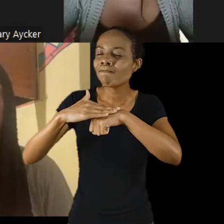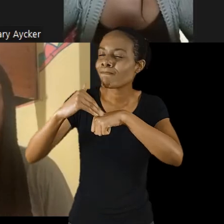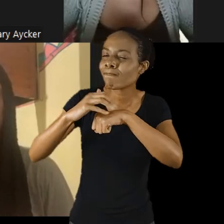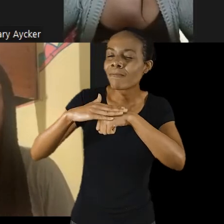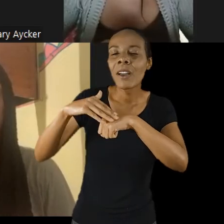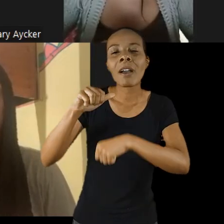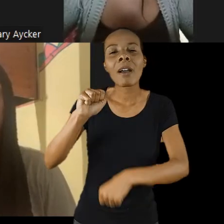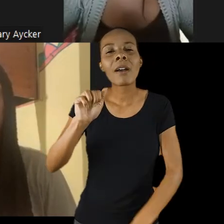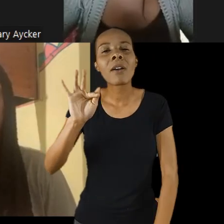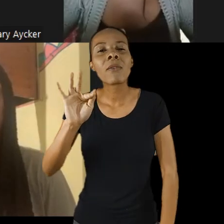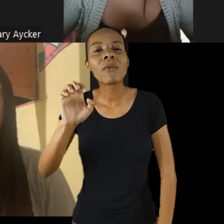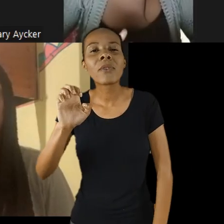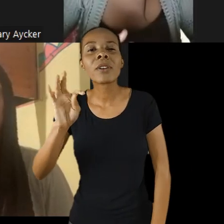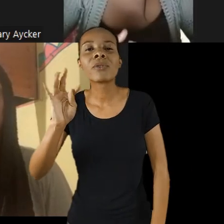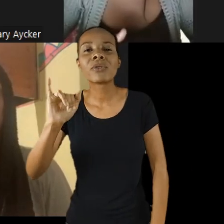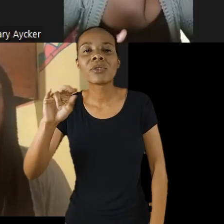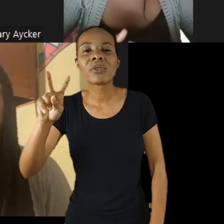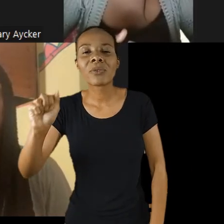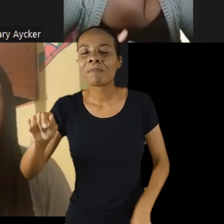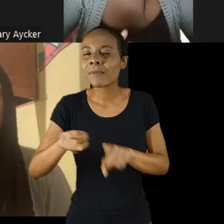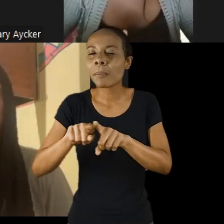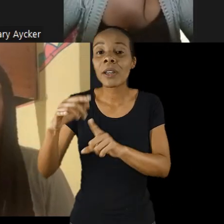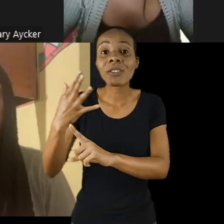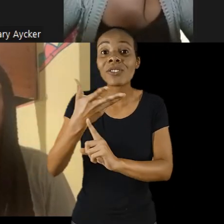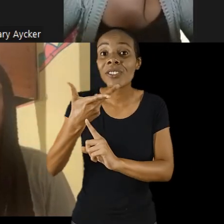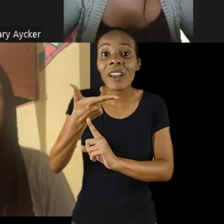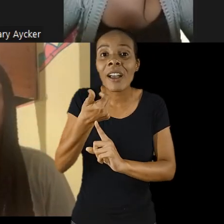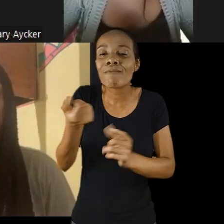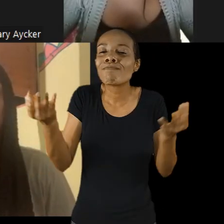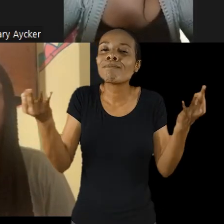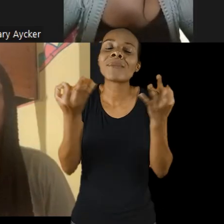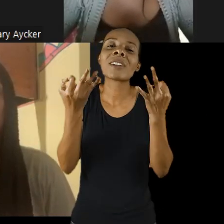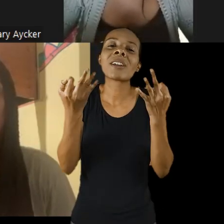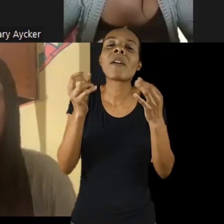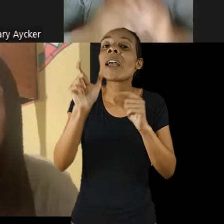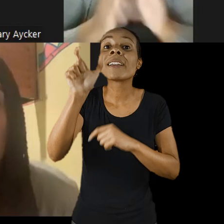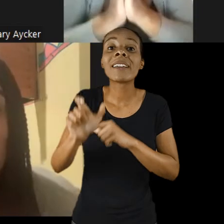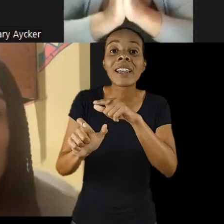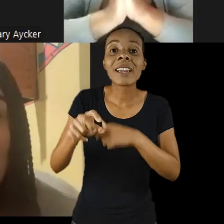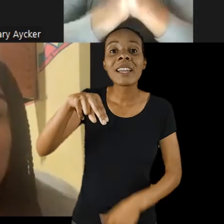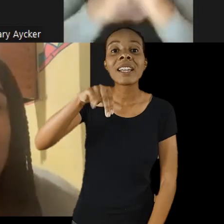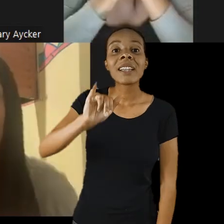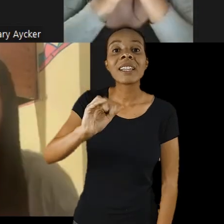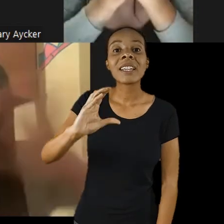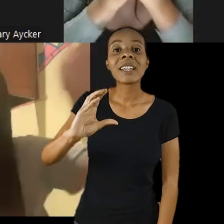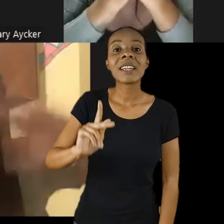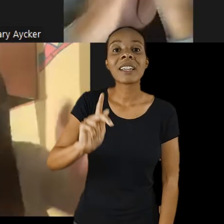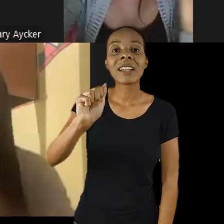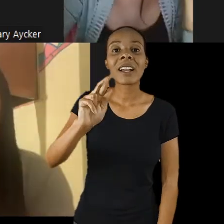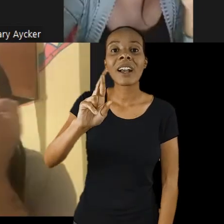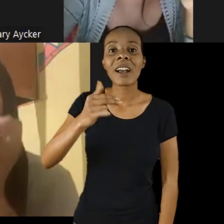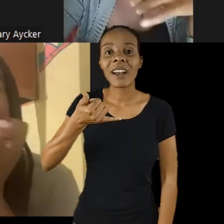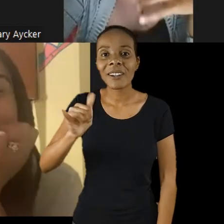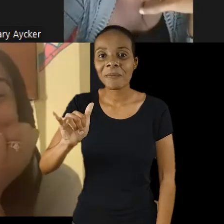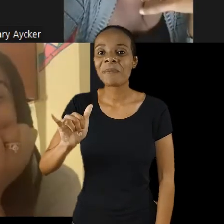afetiva, esplendorosa, de uma arte incrível, que é a Nicari Aiker, que está aqui. Só dá uma boa noite para a Nicari Aiker, se